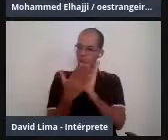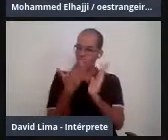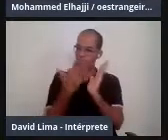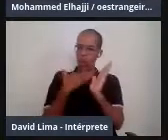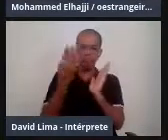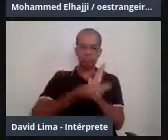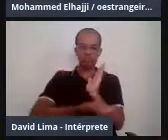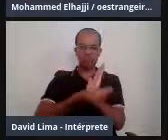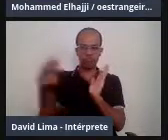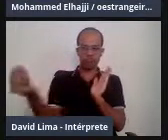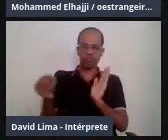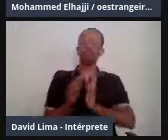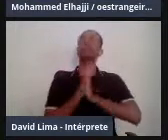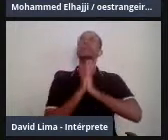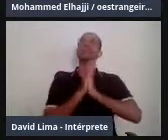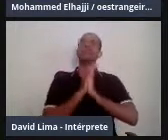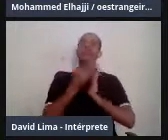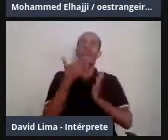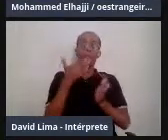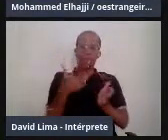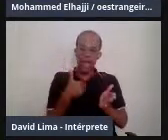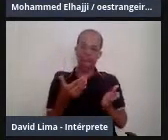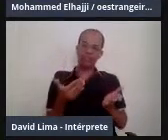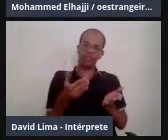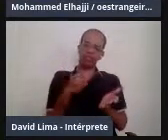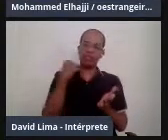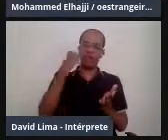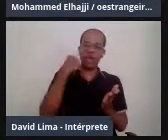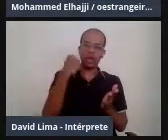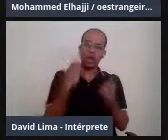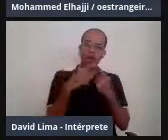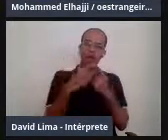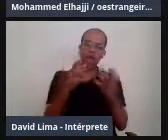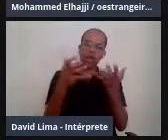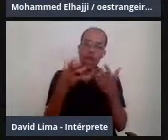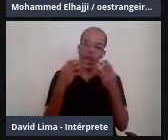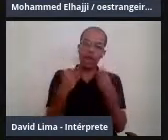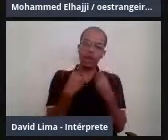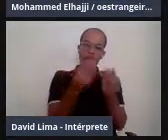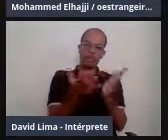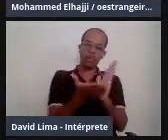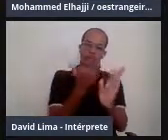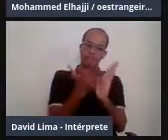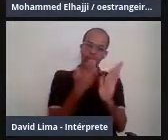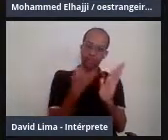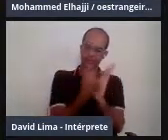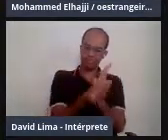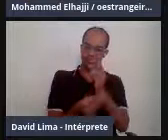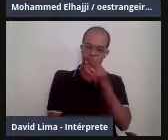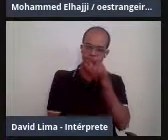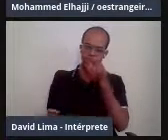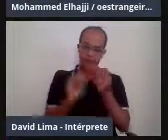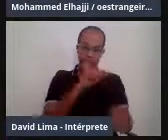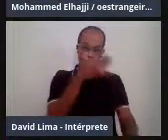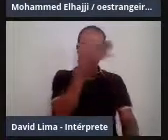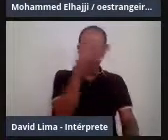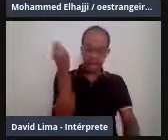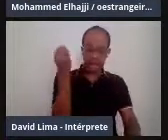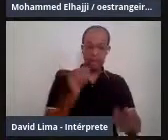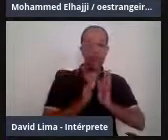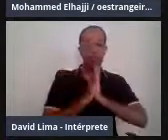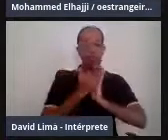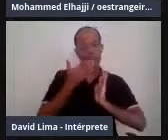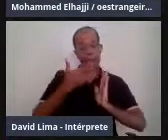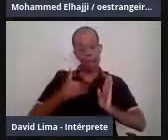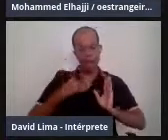faço questão que me cobre, senador Paulo, porque eu quero mandar um exemplar para o senhor. Então, se eu esquecer, por favor, pode me